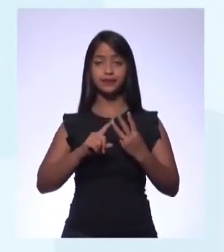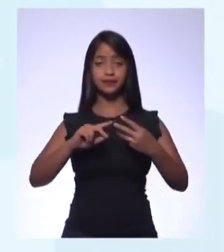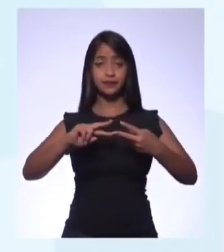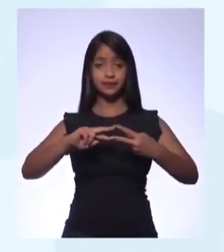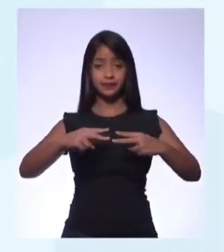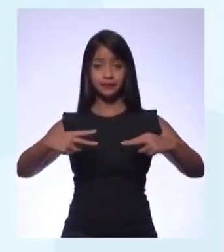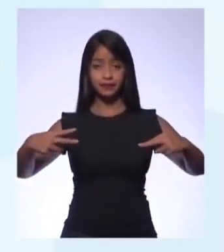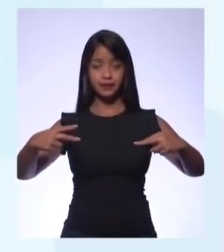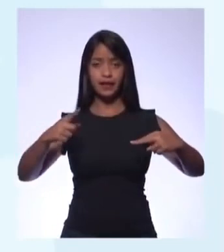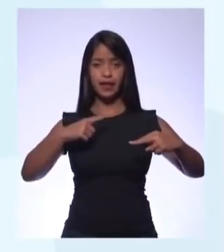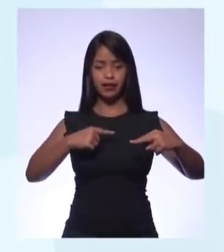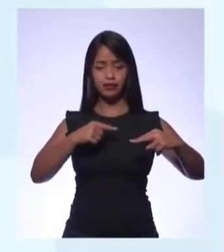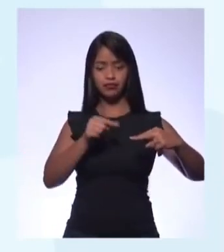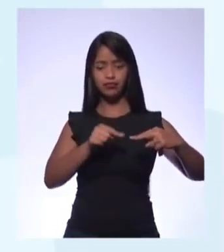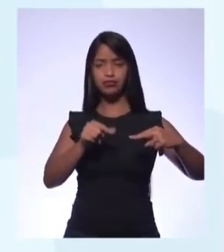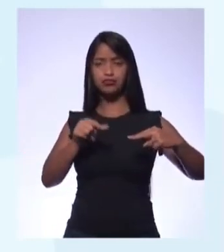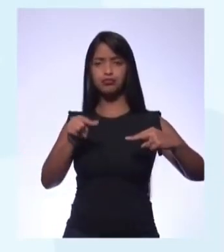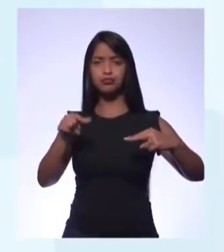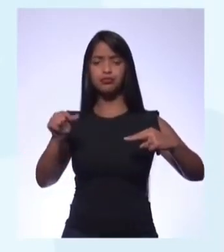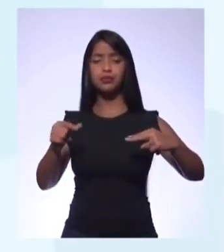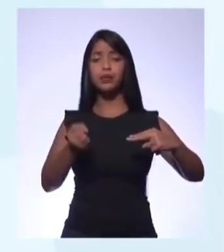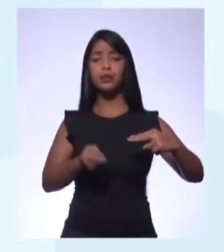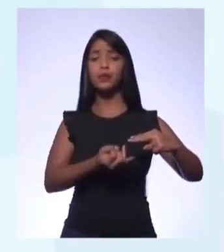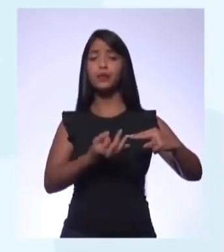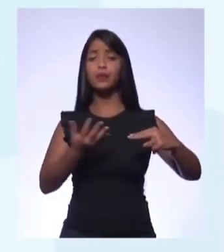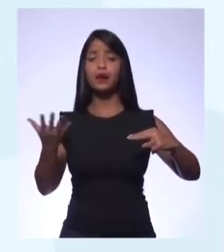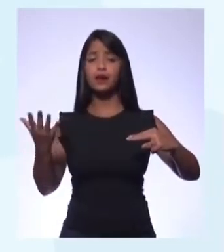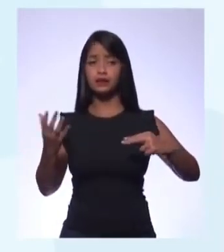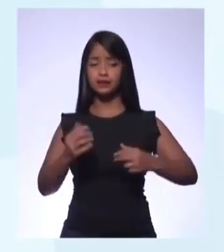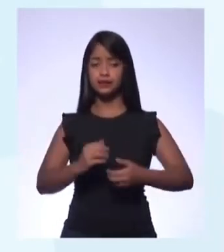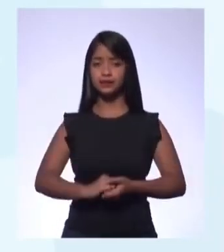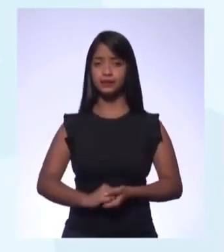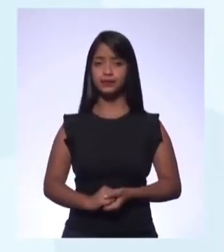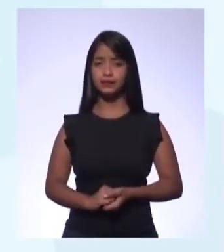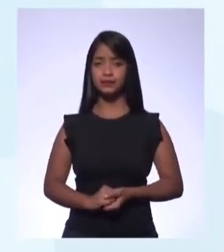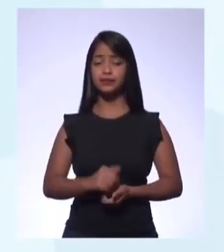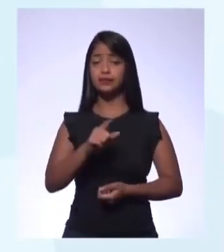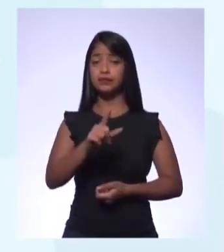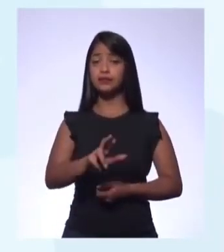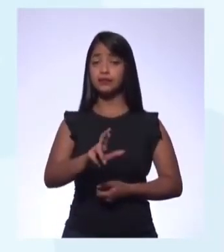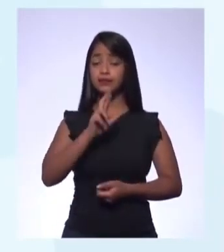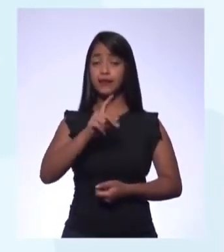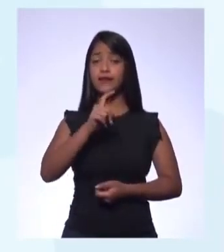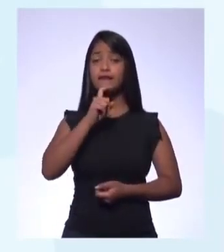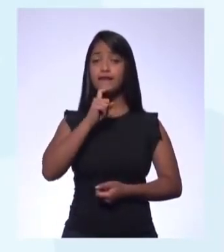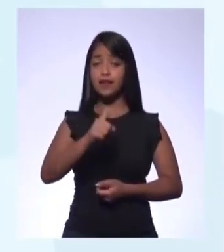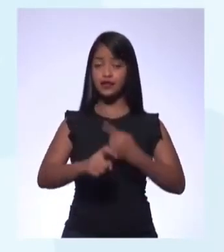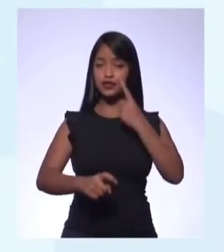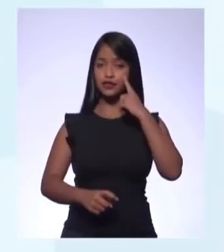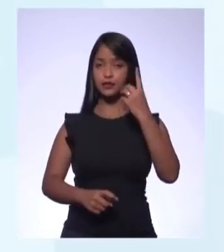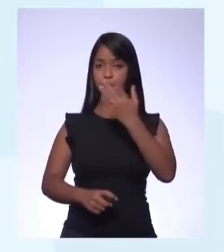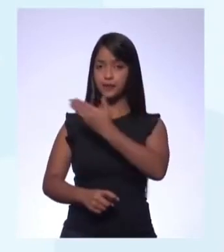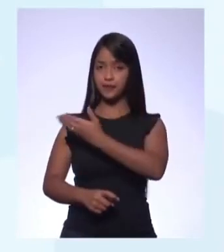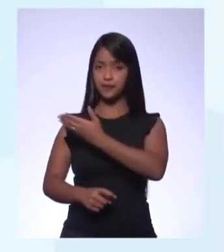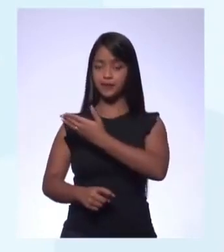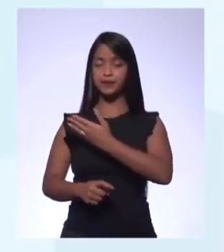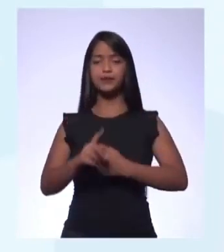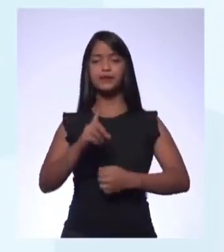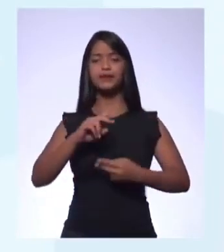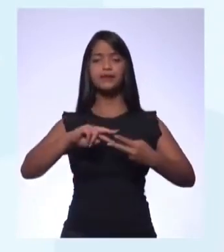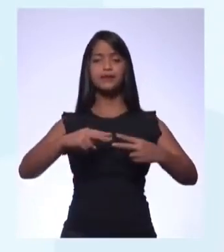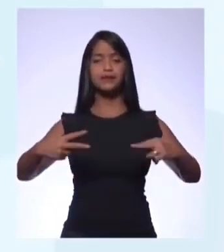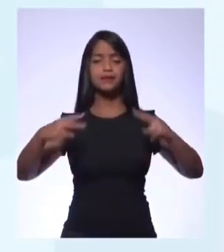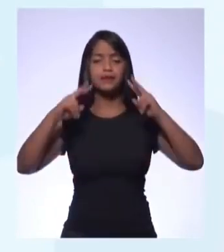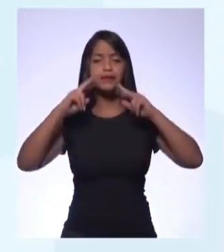DNA humano consiste? Human DNA consists of about. O DNA humano consiste em